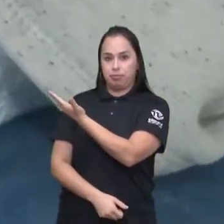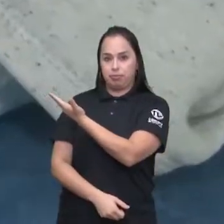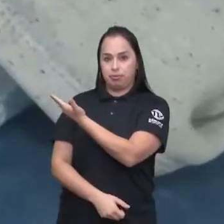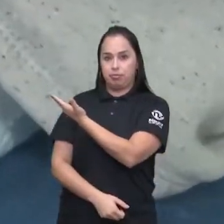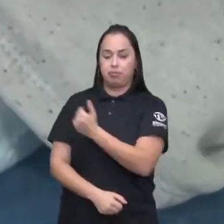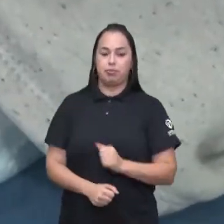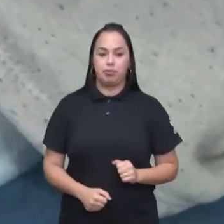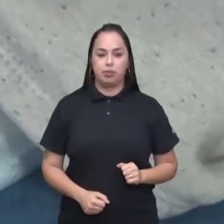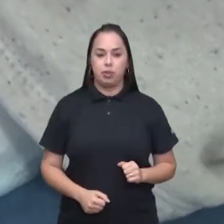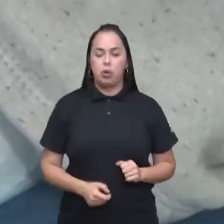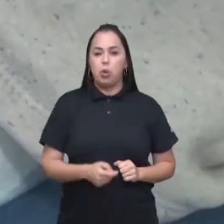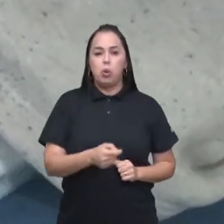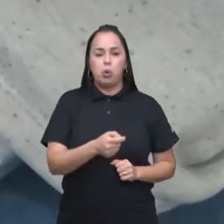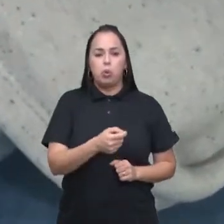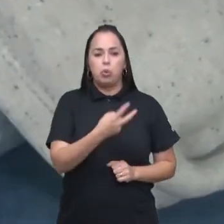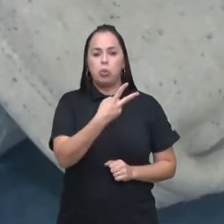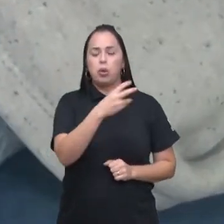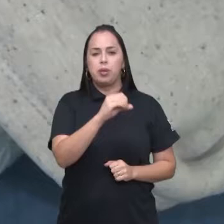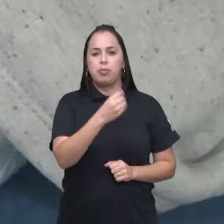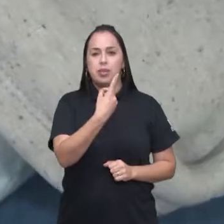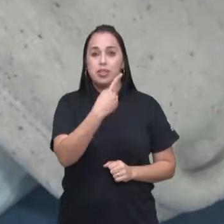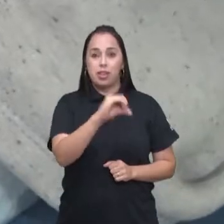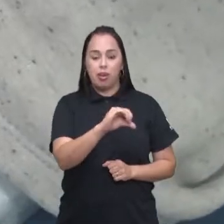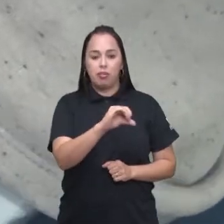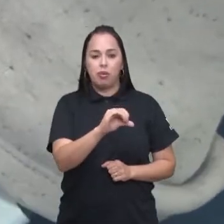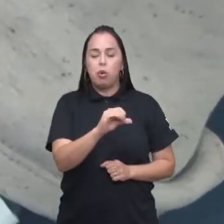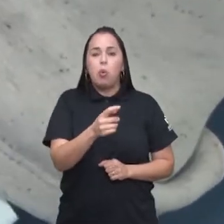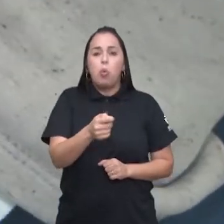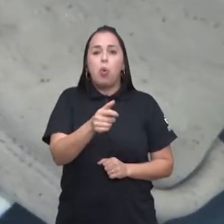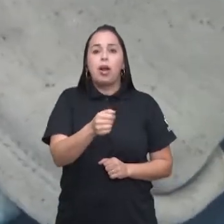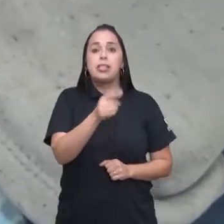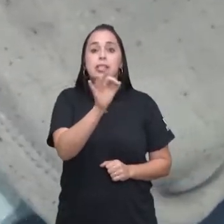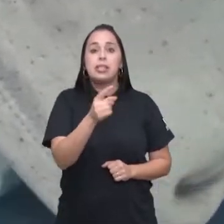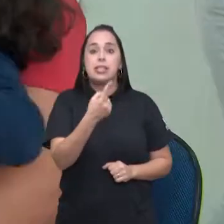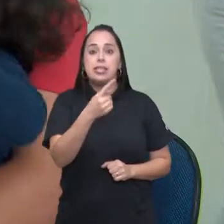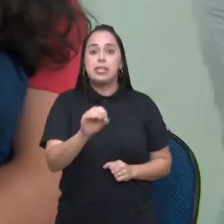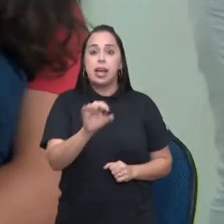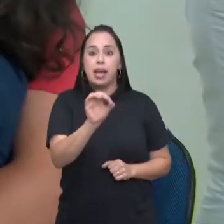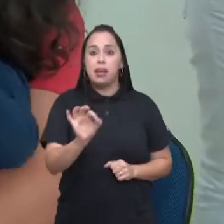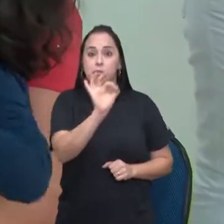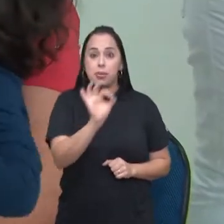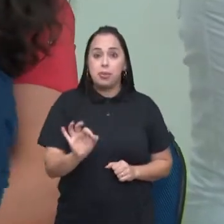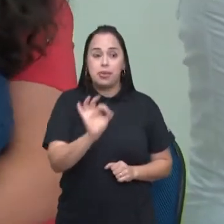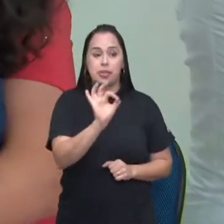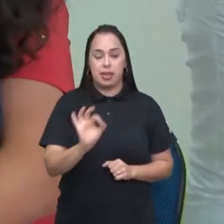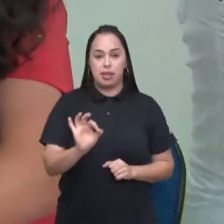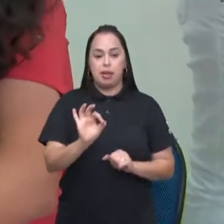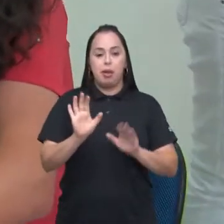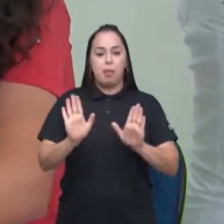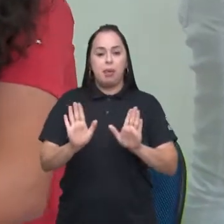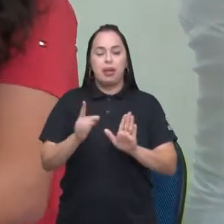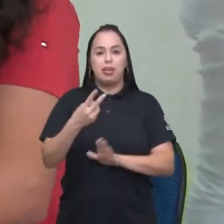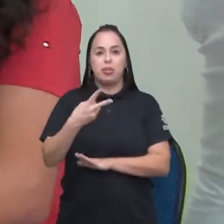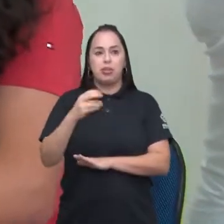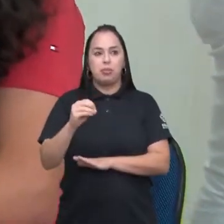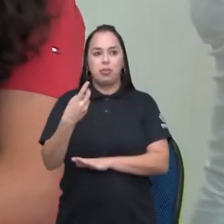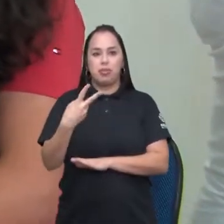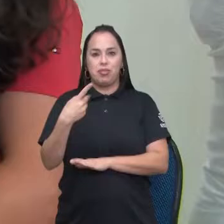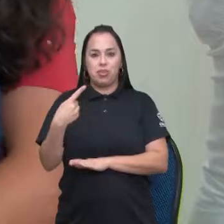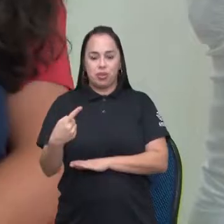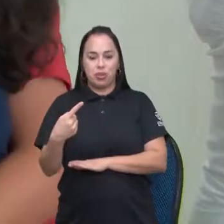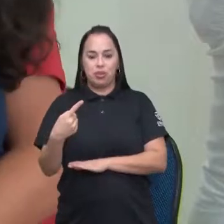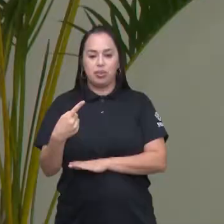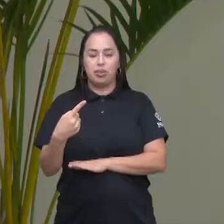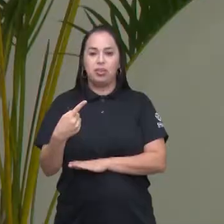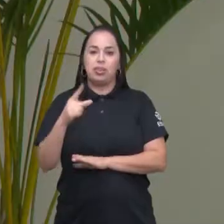procura alcançando quase cem porcento do público-alvo em 2019 mas não chegando a sessenta por cento